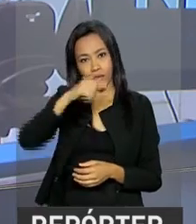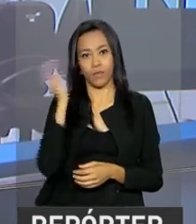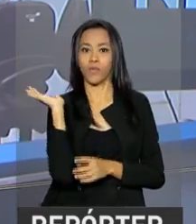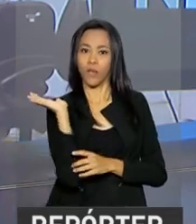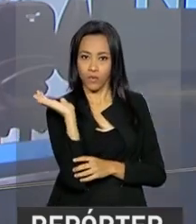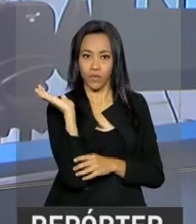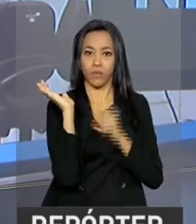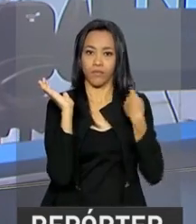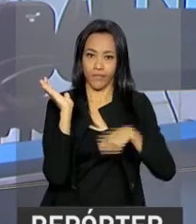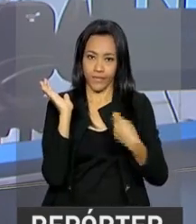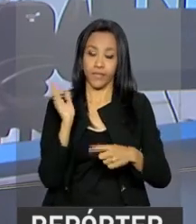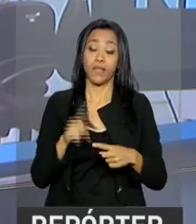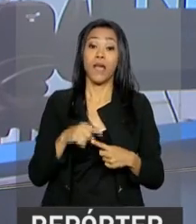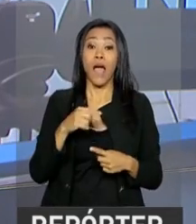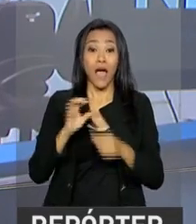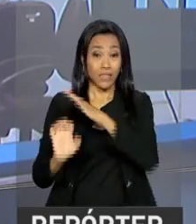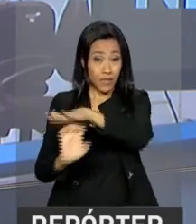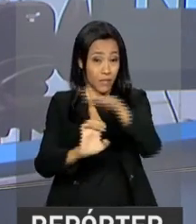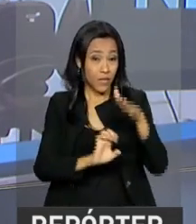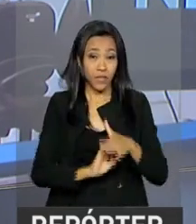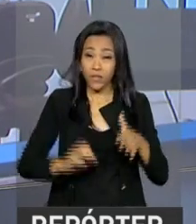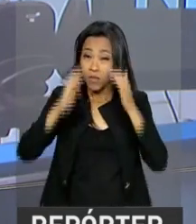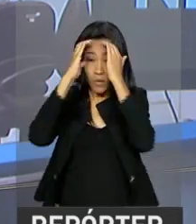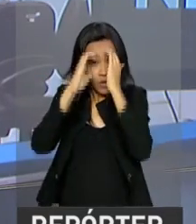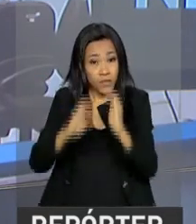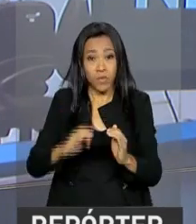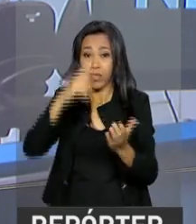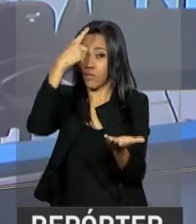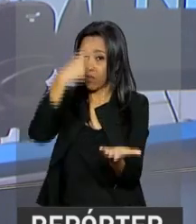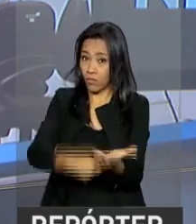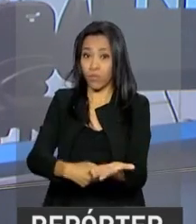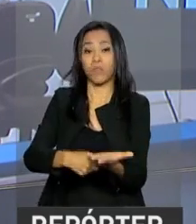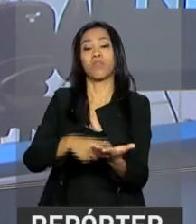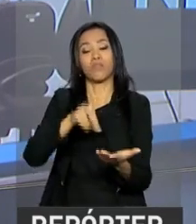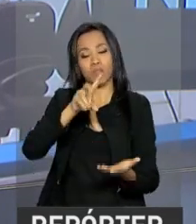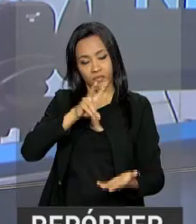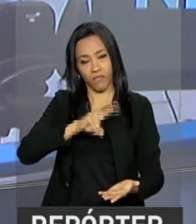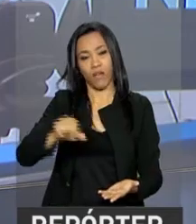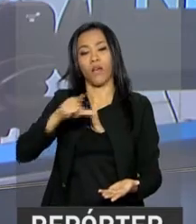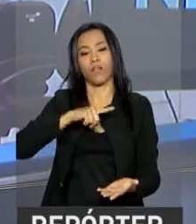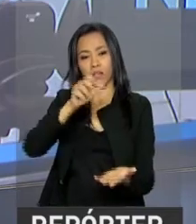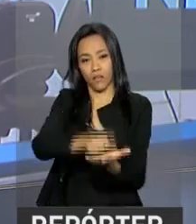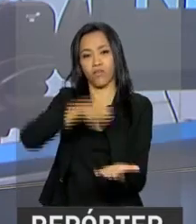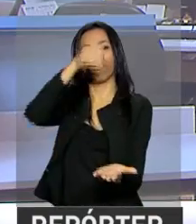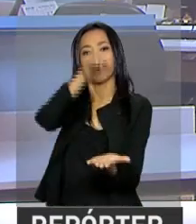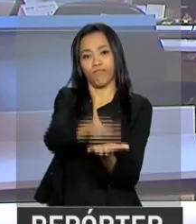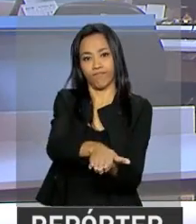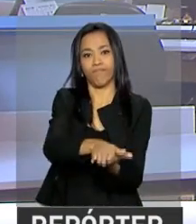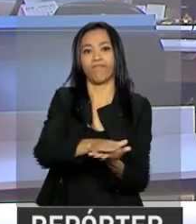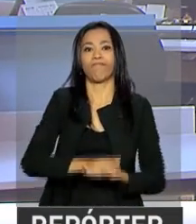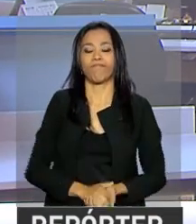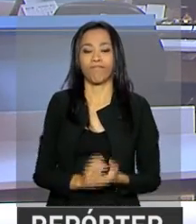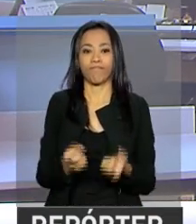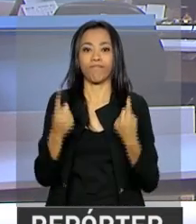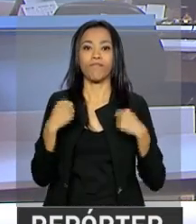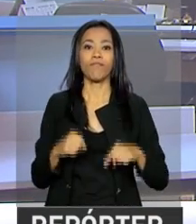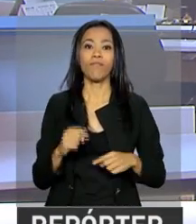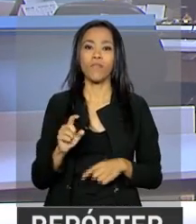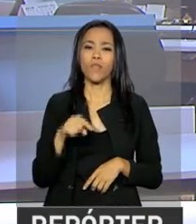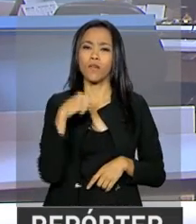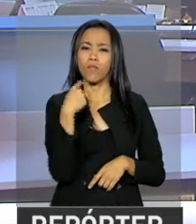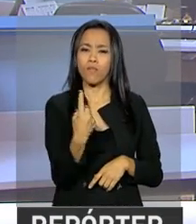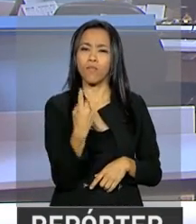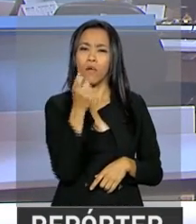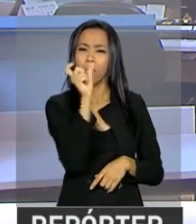As empresas que descumprirem os acordos de pagamento estão sujeitas à multa. Uma palavra com